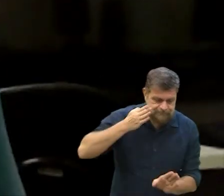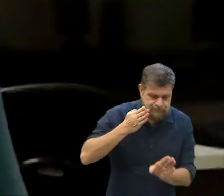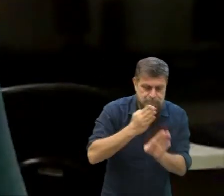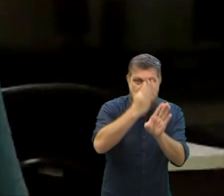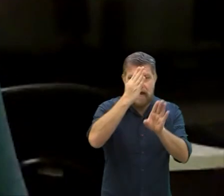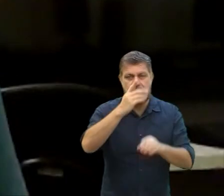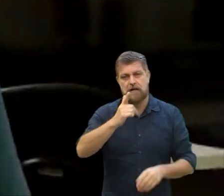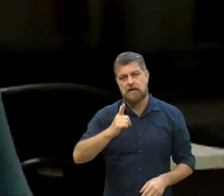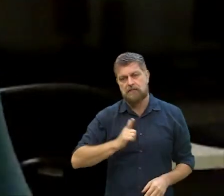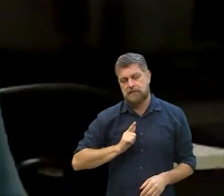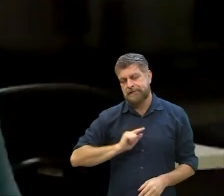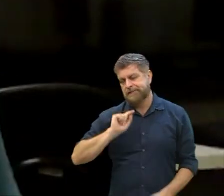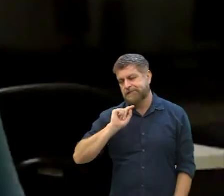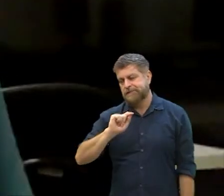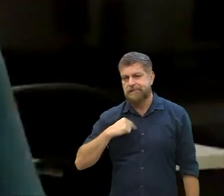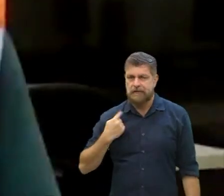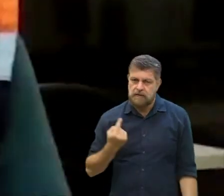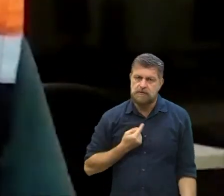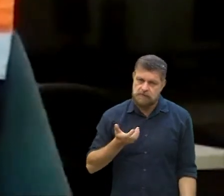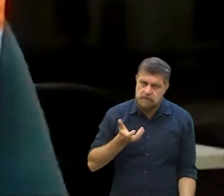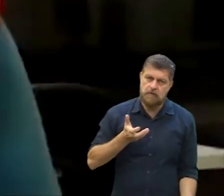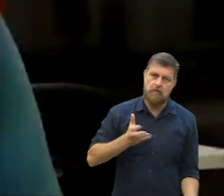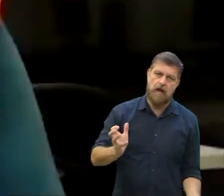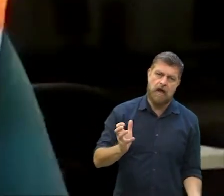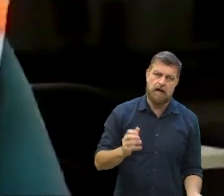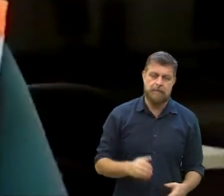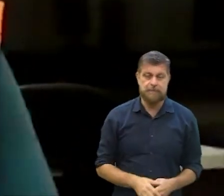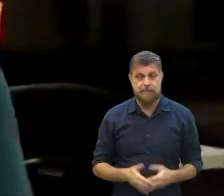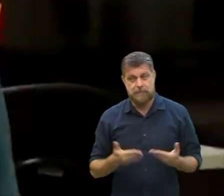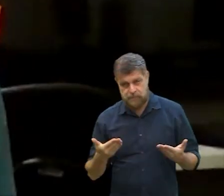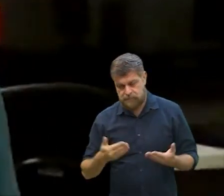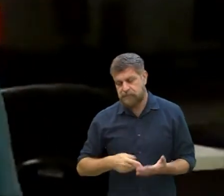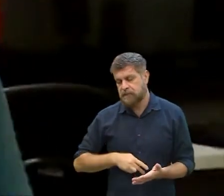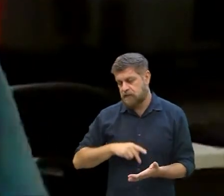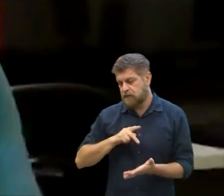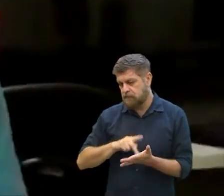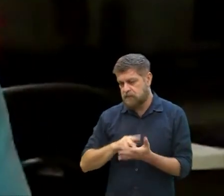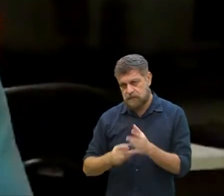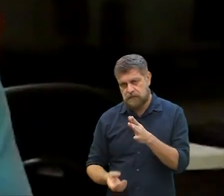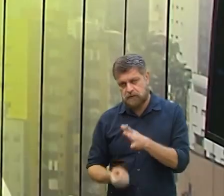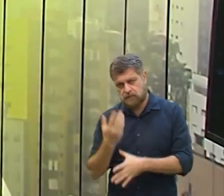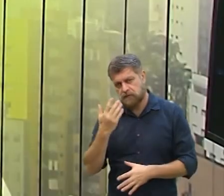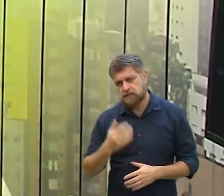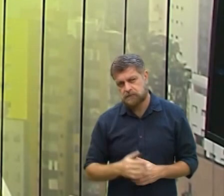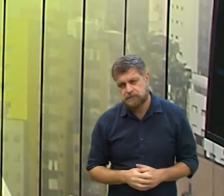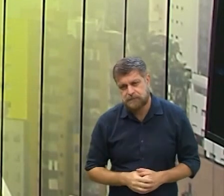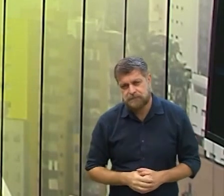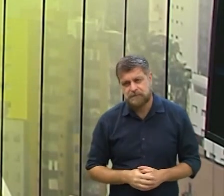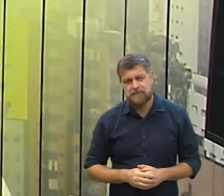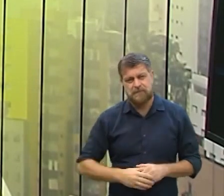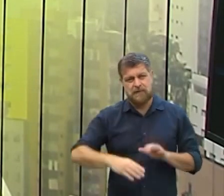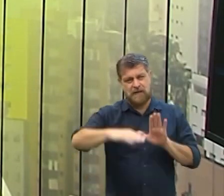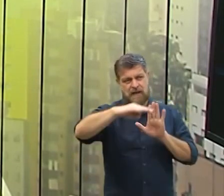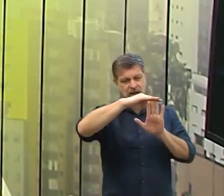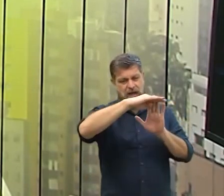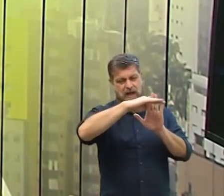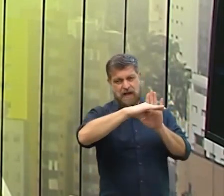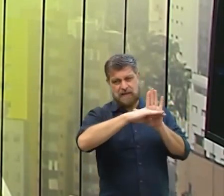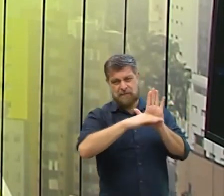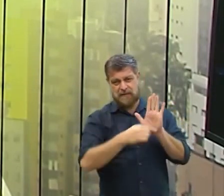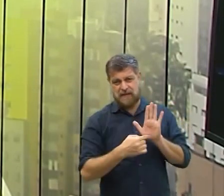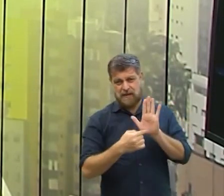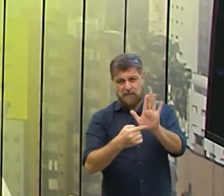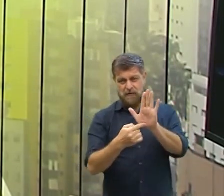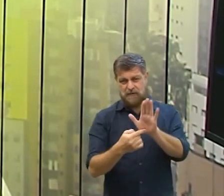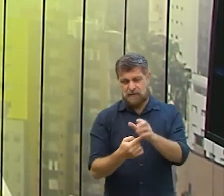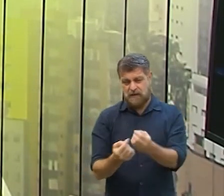vai ter um desdobramento, aquilo que não é desejável. Mas esse é um fator muito grave. Sidney, a tabela, ela